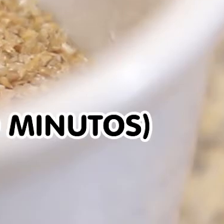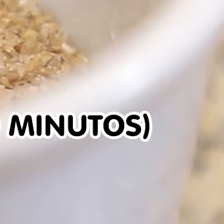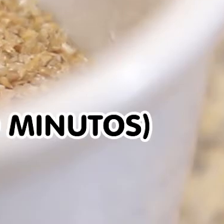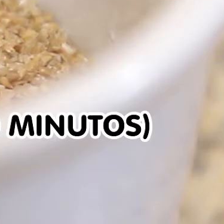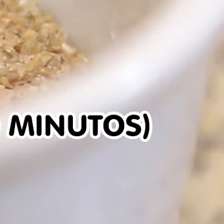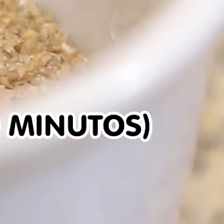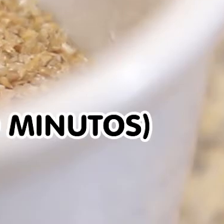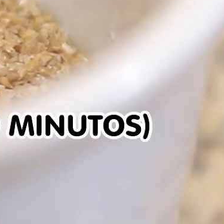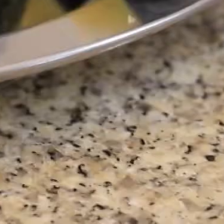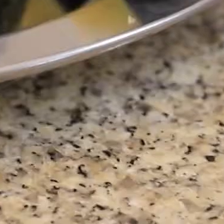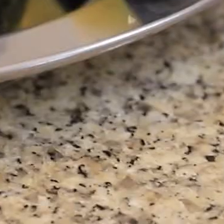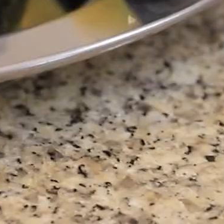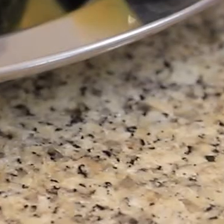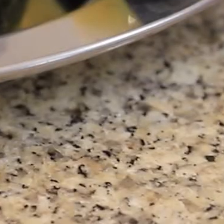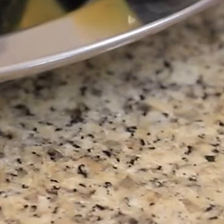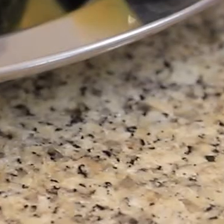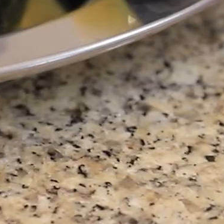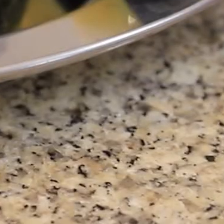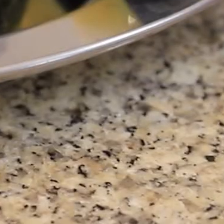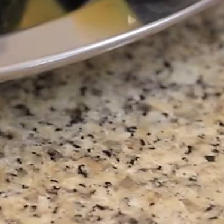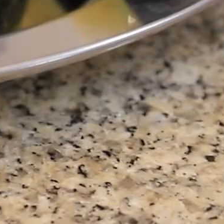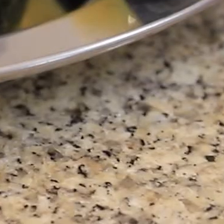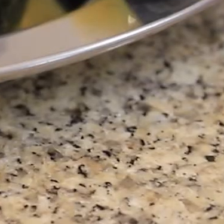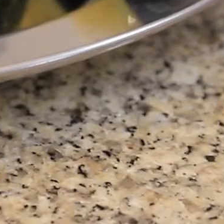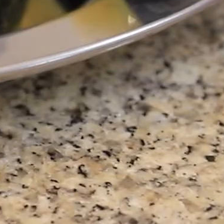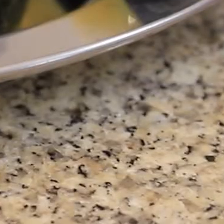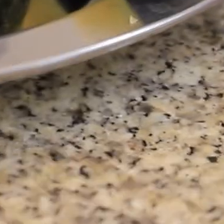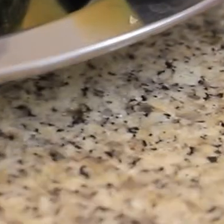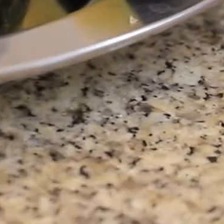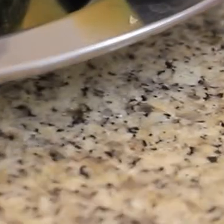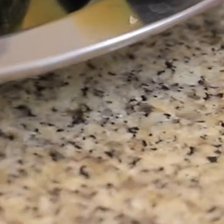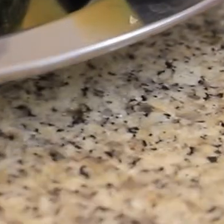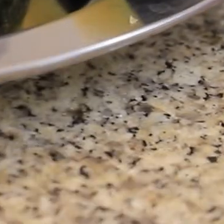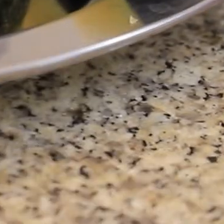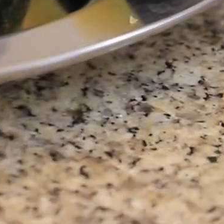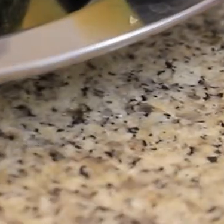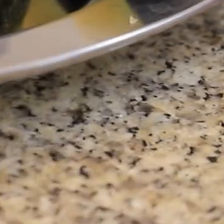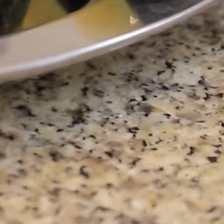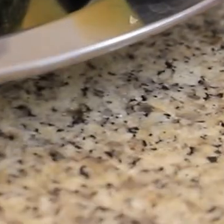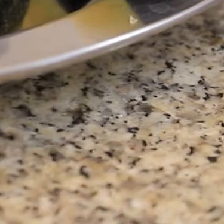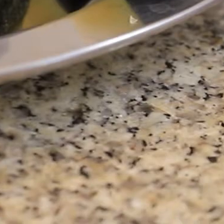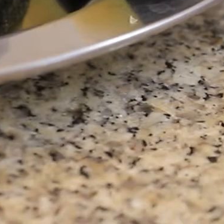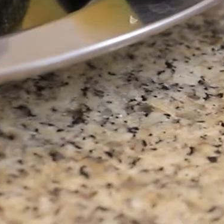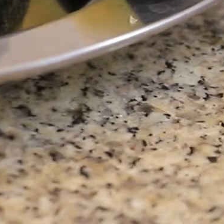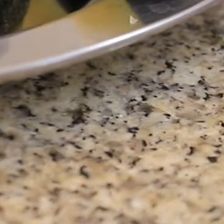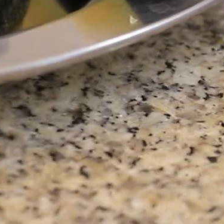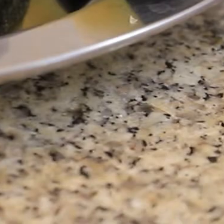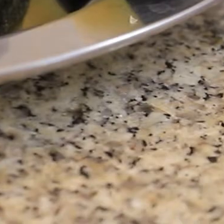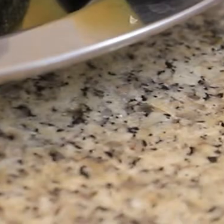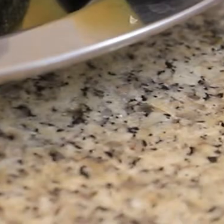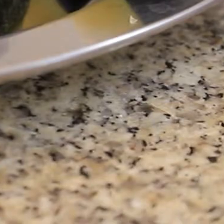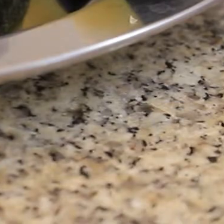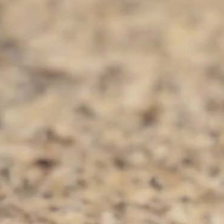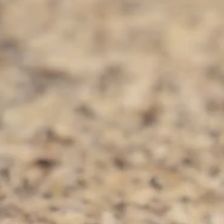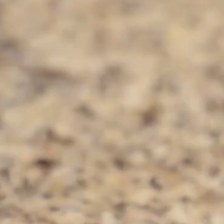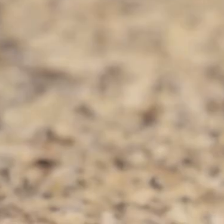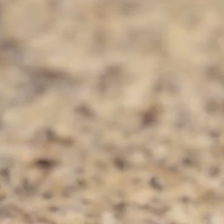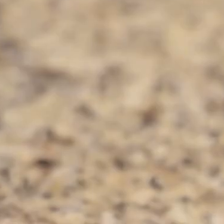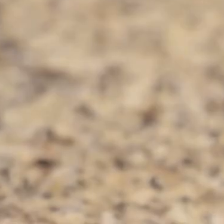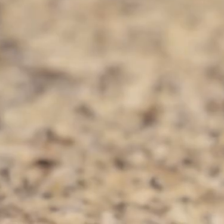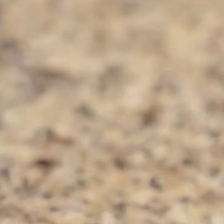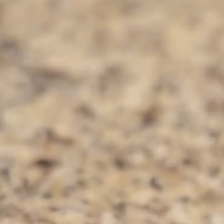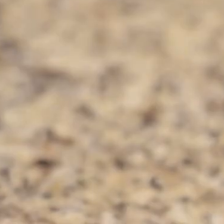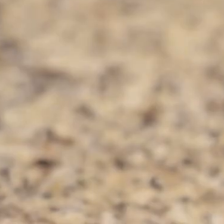quibe. A mesma quantidade de abóbora cabotiá cozida e amassada com casca.